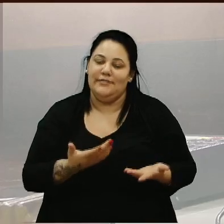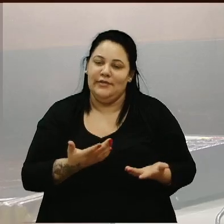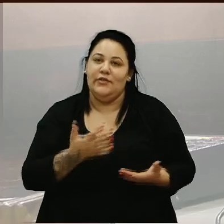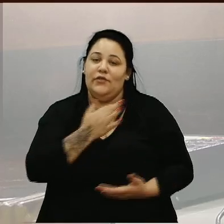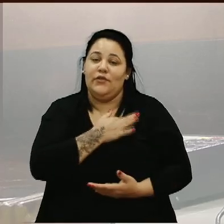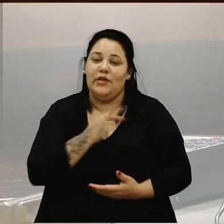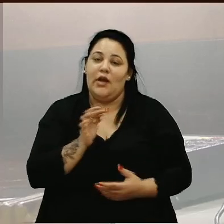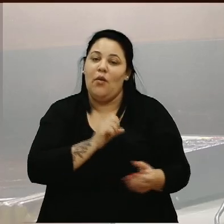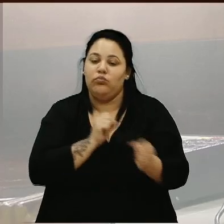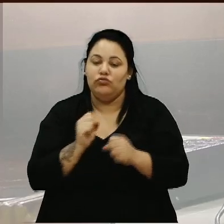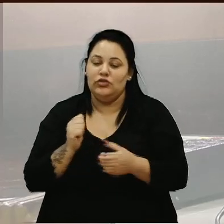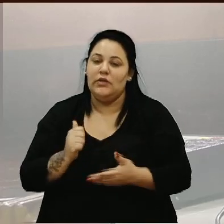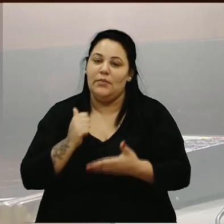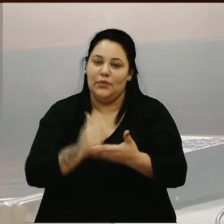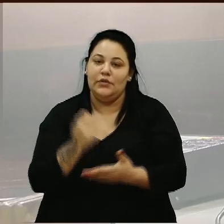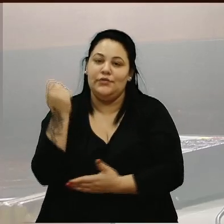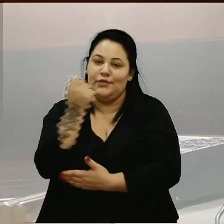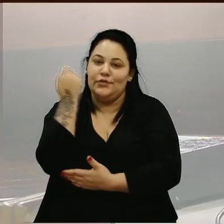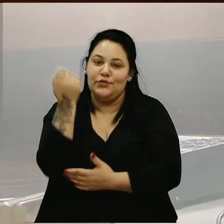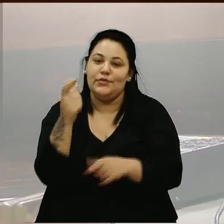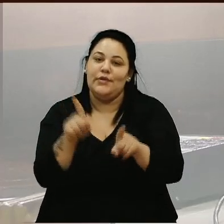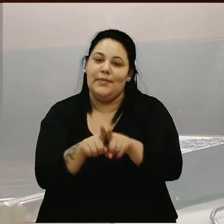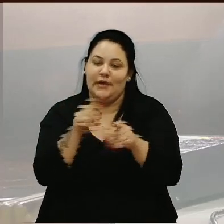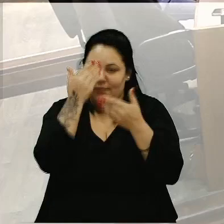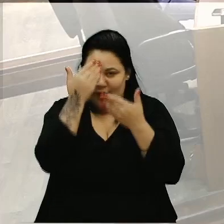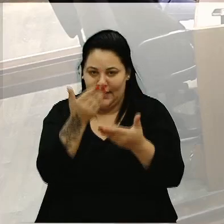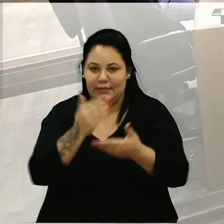estar apoiando aqui o Rio Grande do Sul. Obrigado.